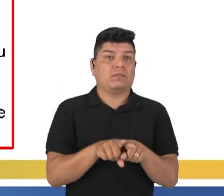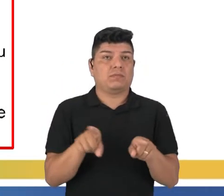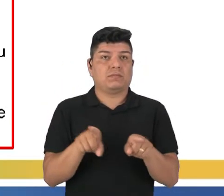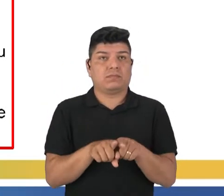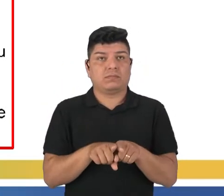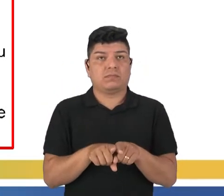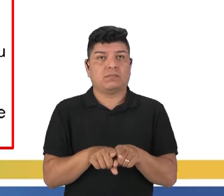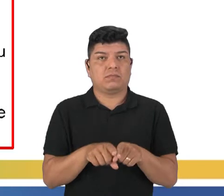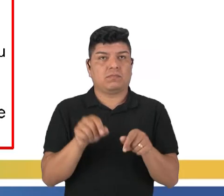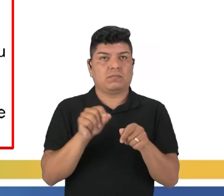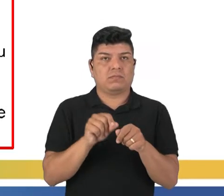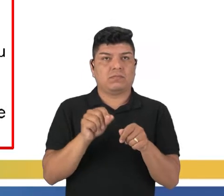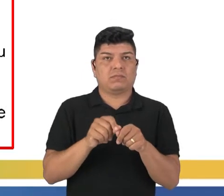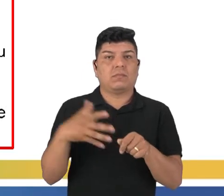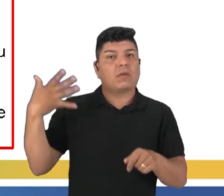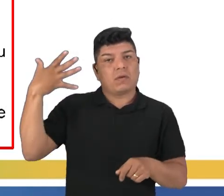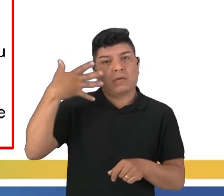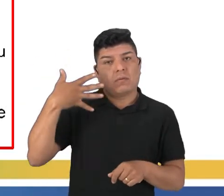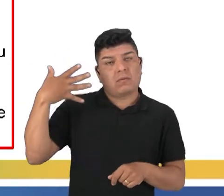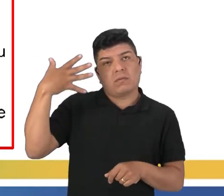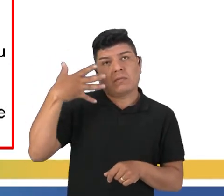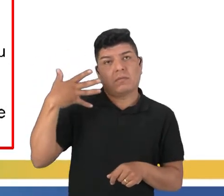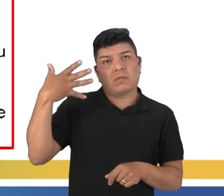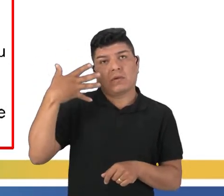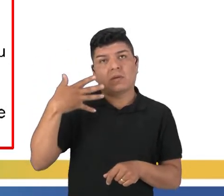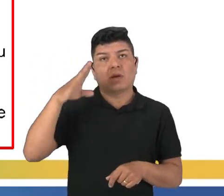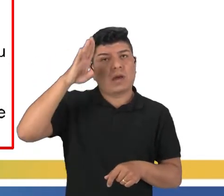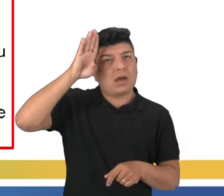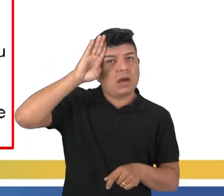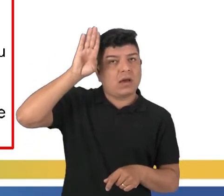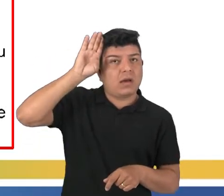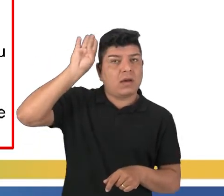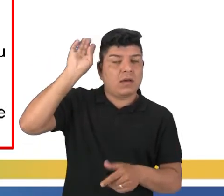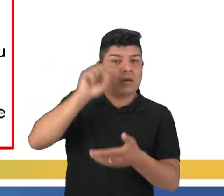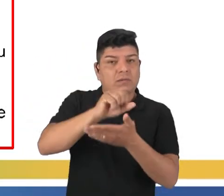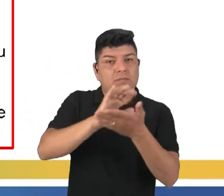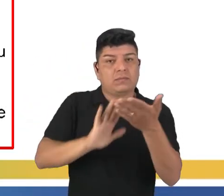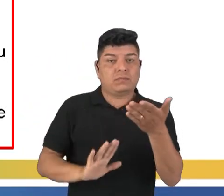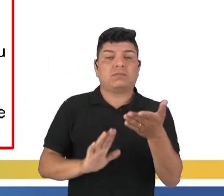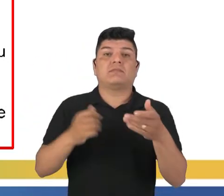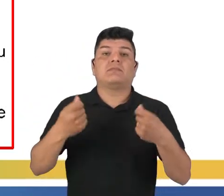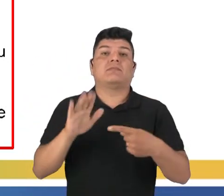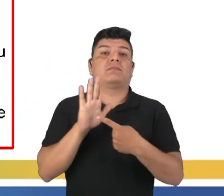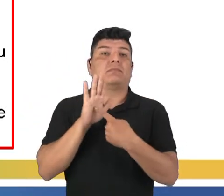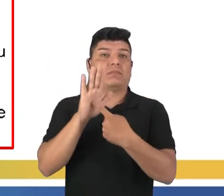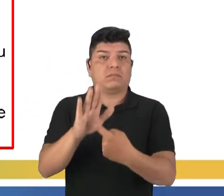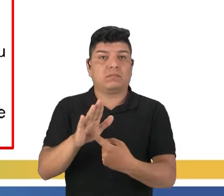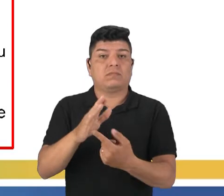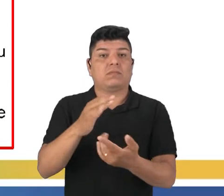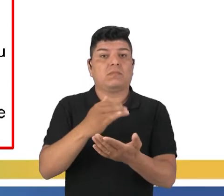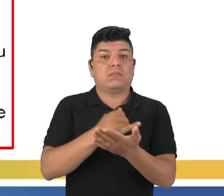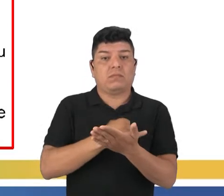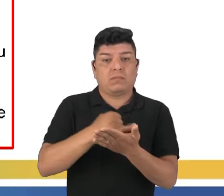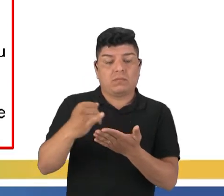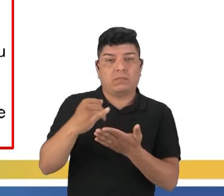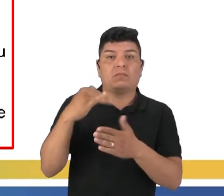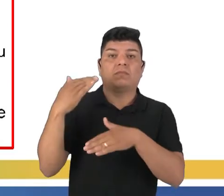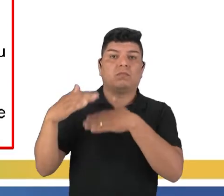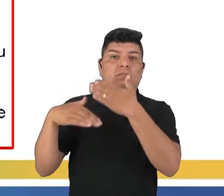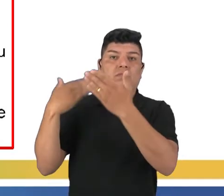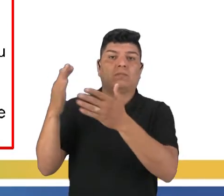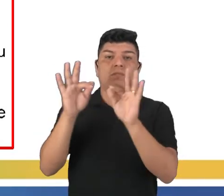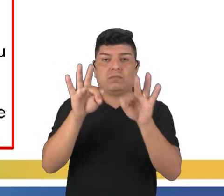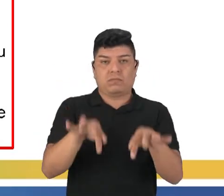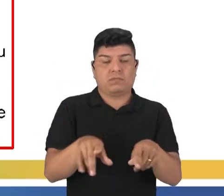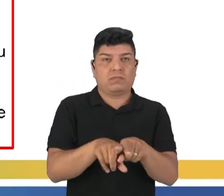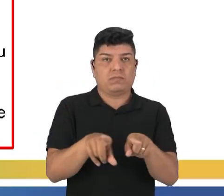que, quando for uma palestra, algum trabalho acadêmico ou afins, ele deverá apresentar a introdução, o